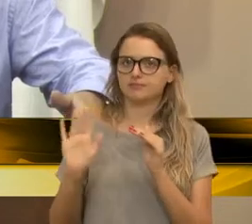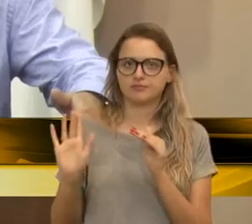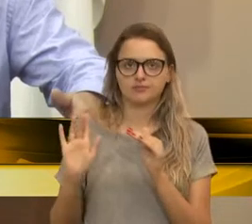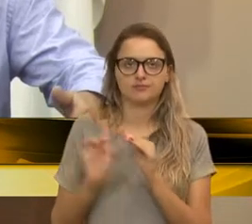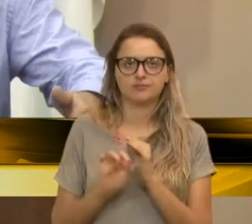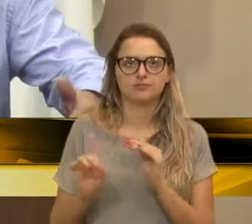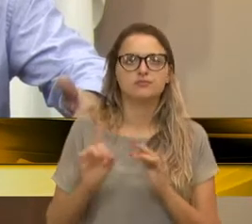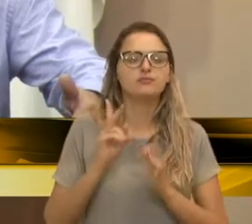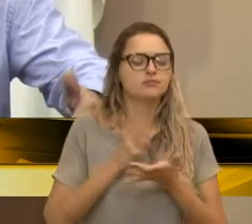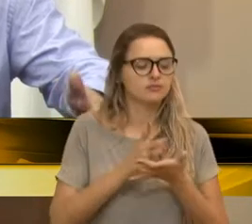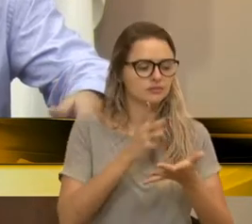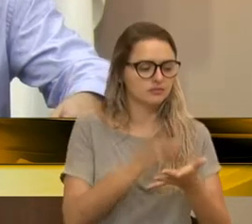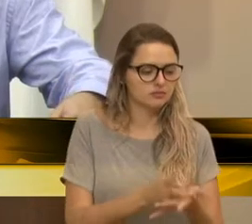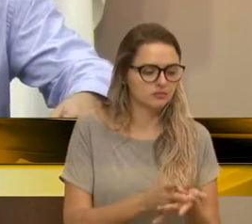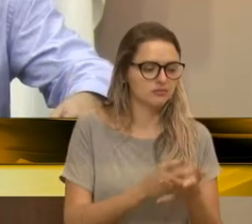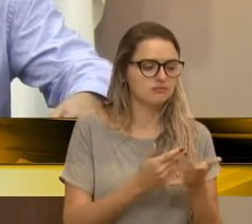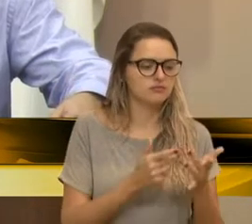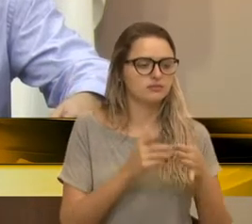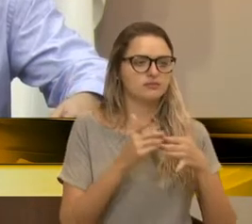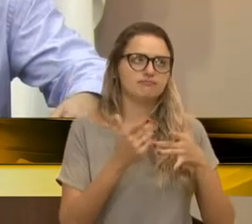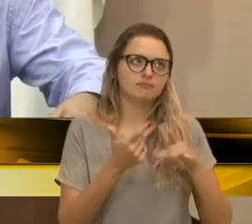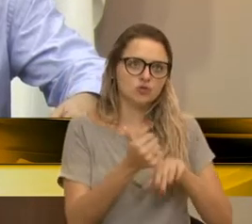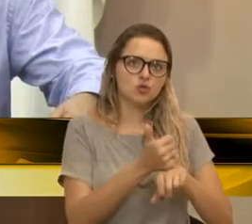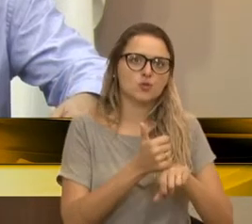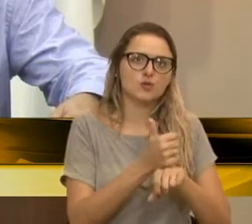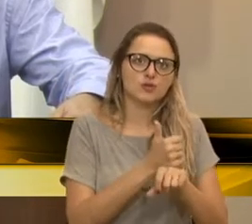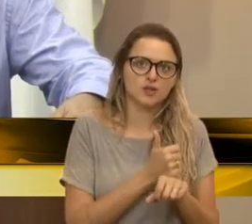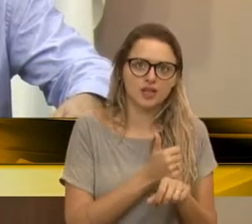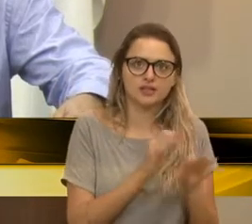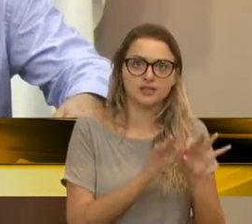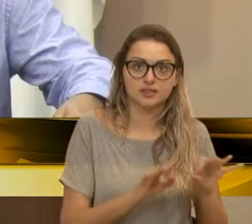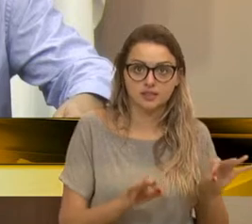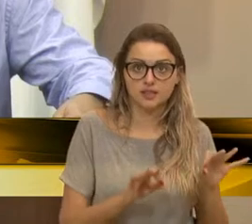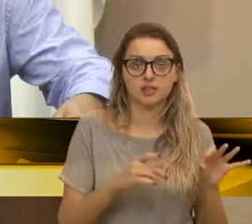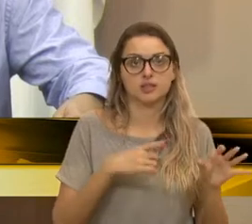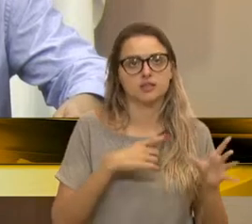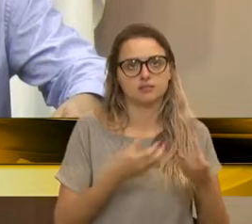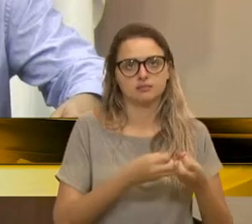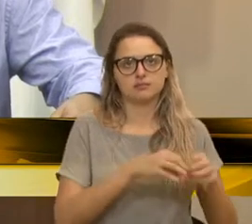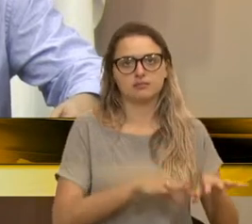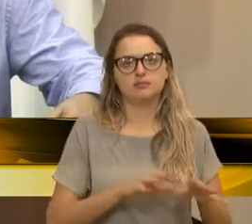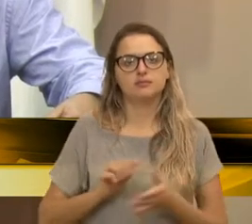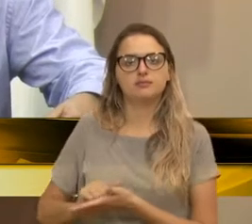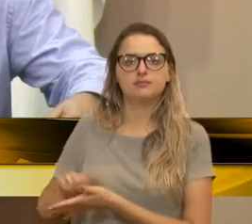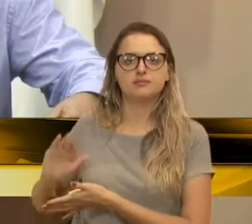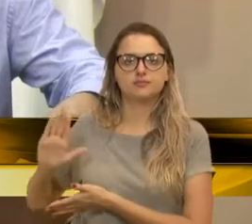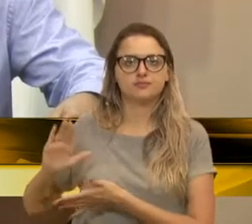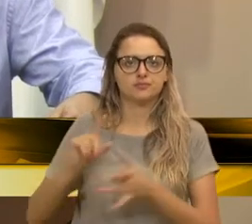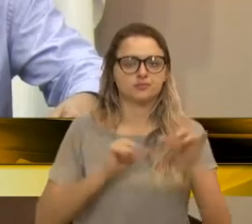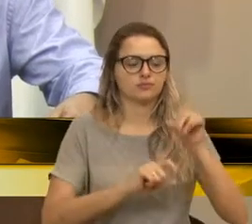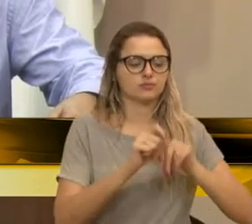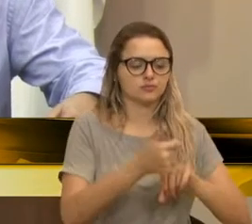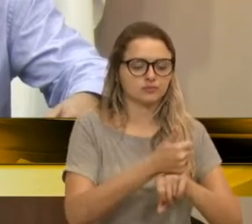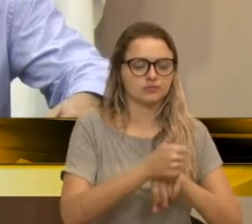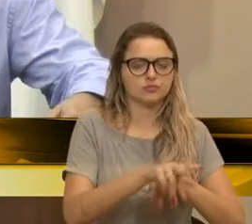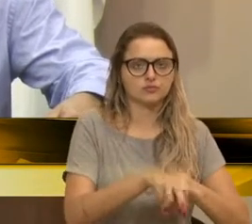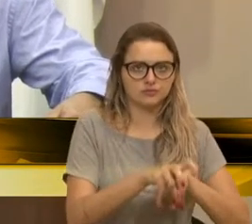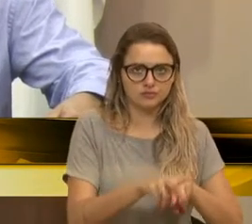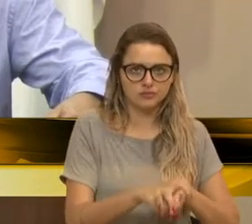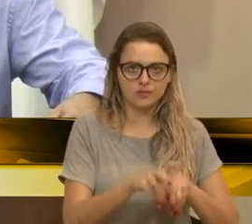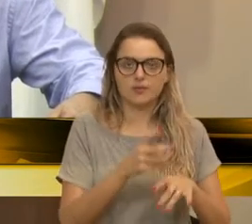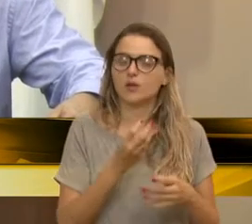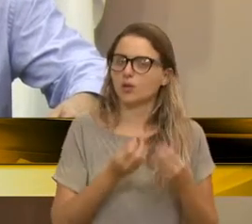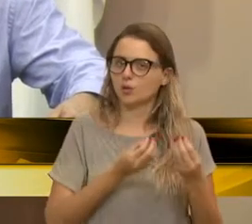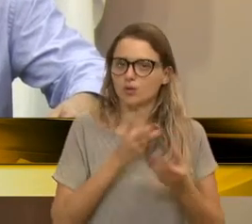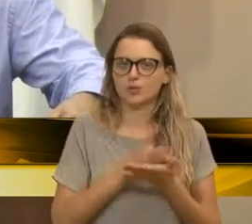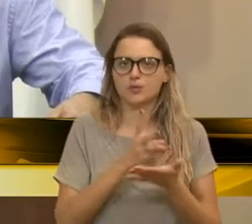o pequeno, o menor é o penalizado. E a gente, na classe dos agricultores, principalmente, como já citei